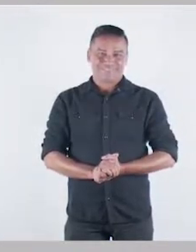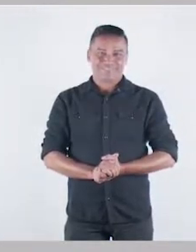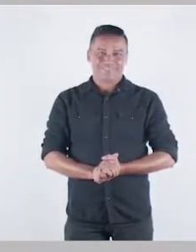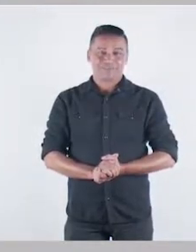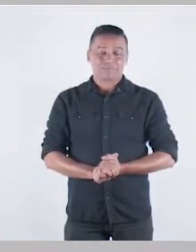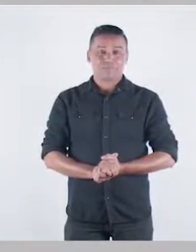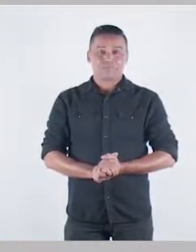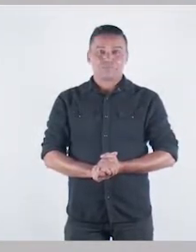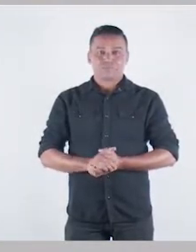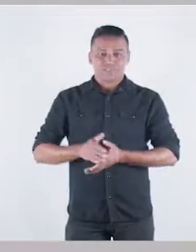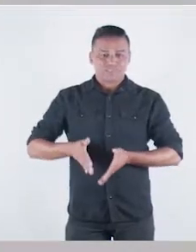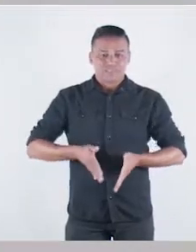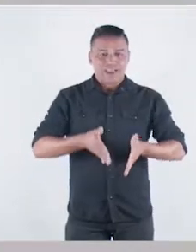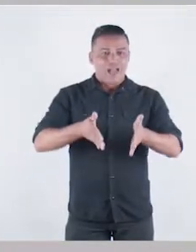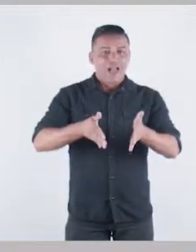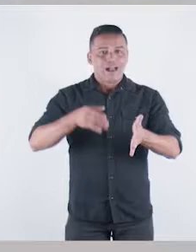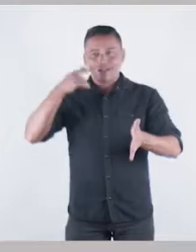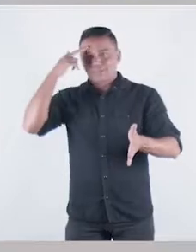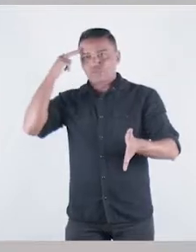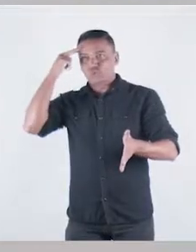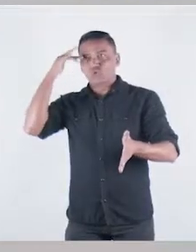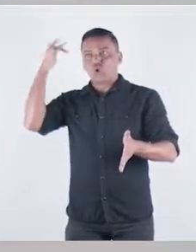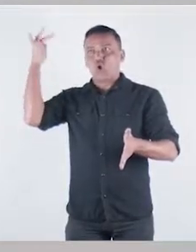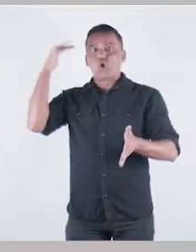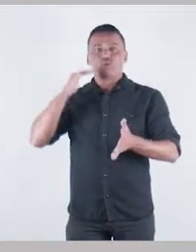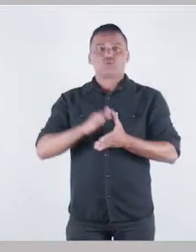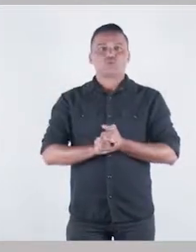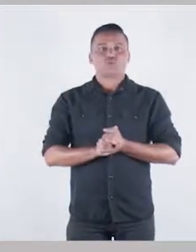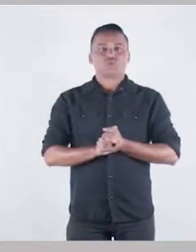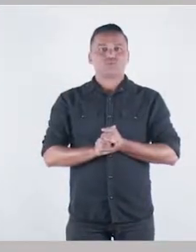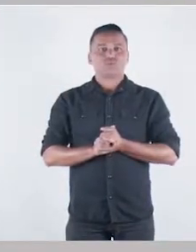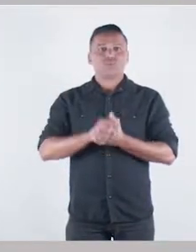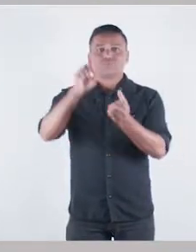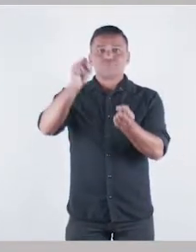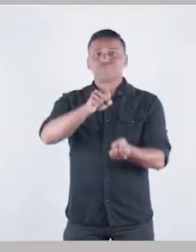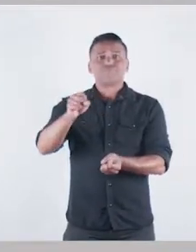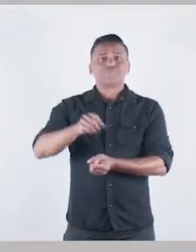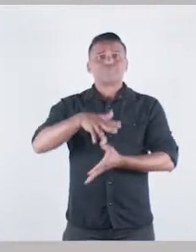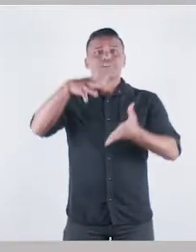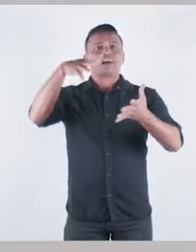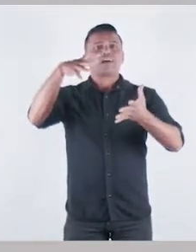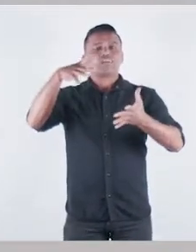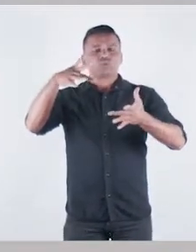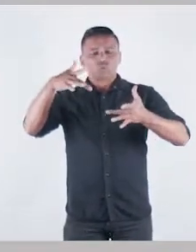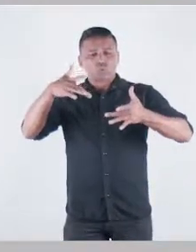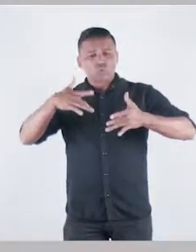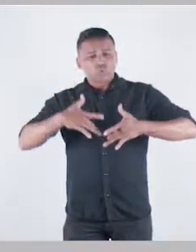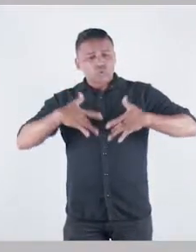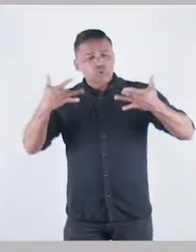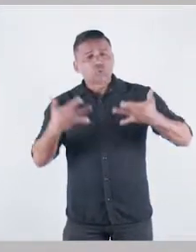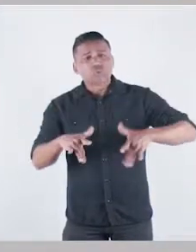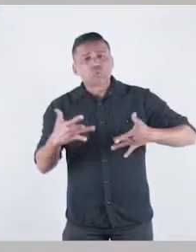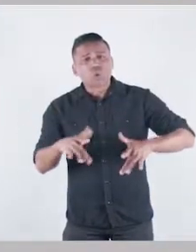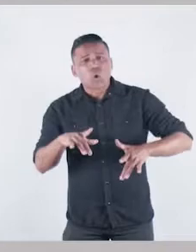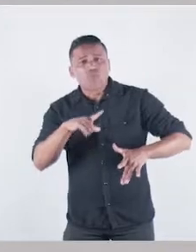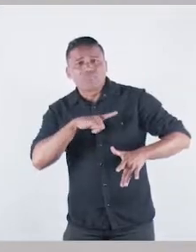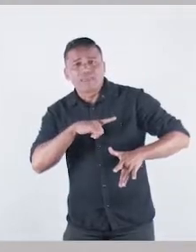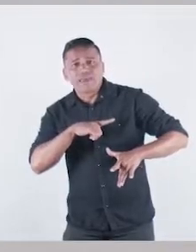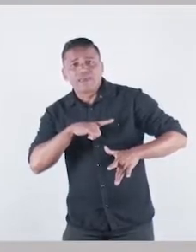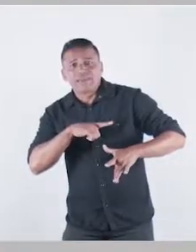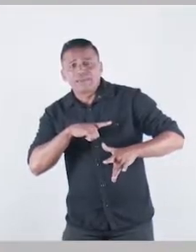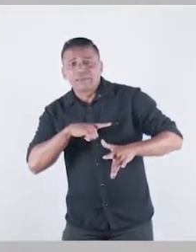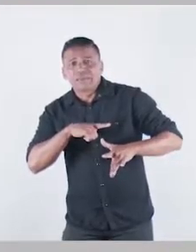As Tralhas, os Sonhos. Arrumou os encantos e toda a dor que tinha. Com as